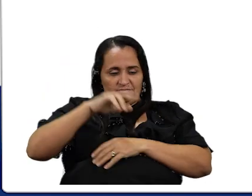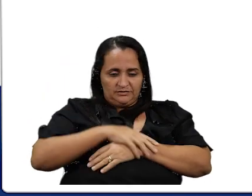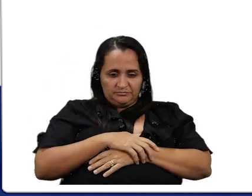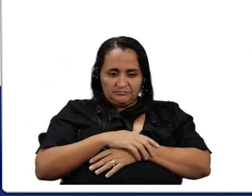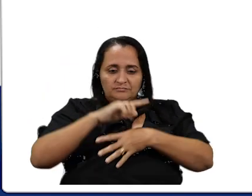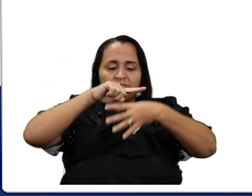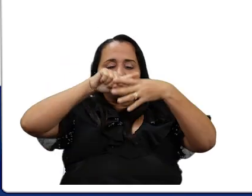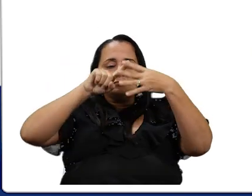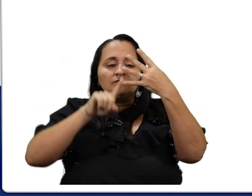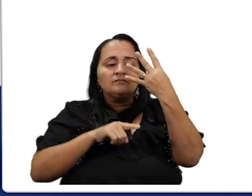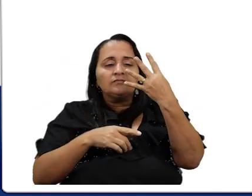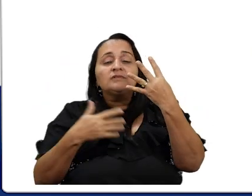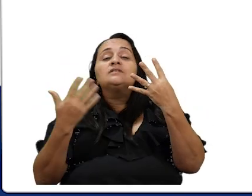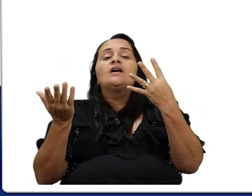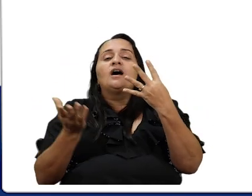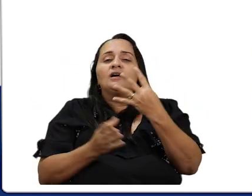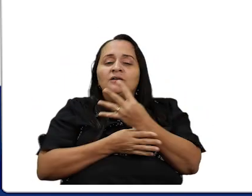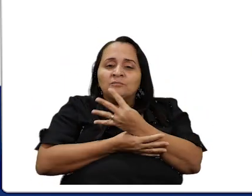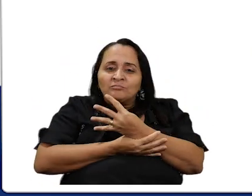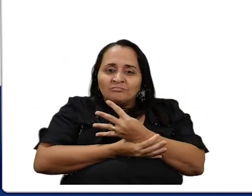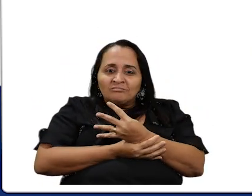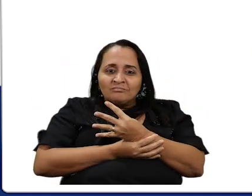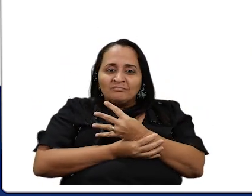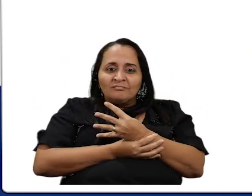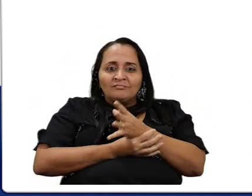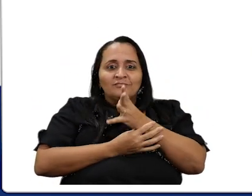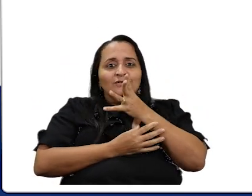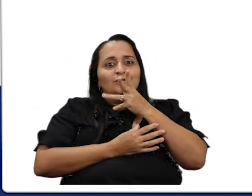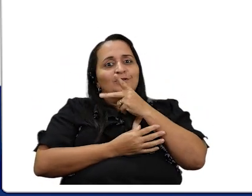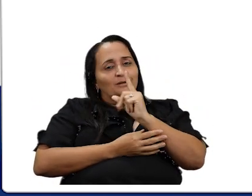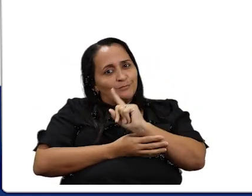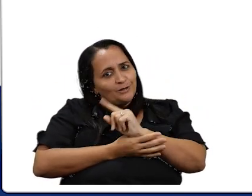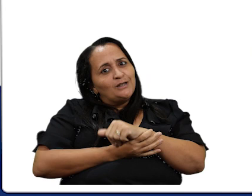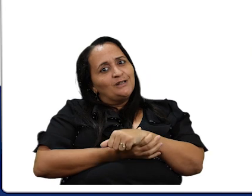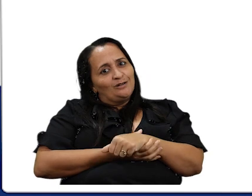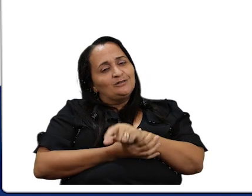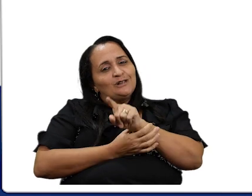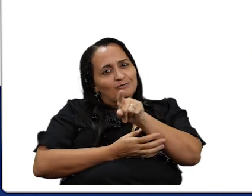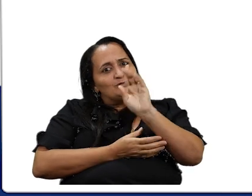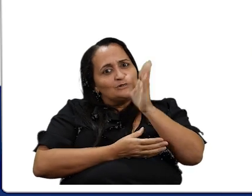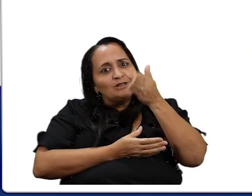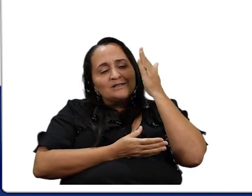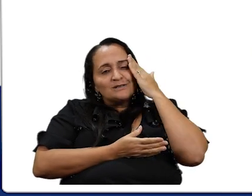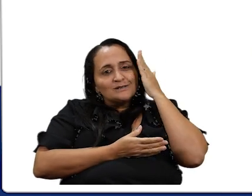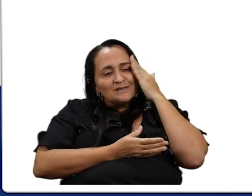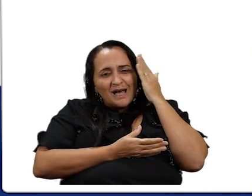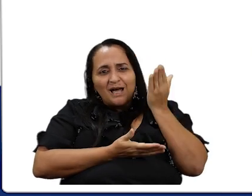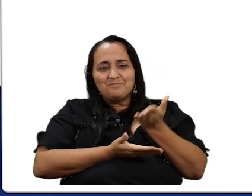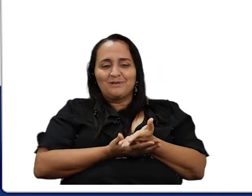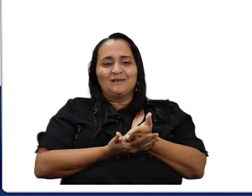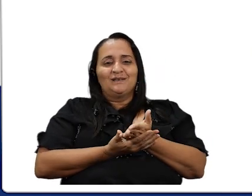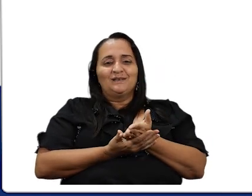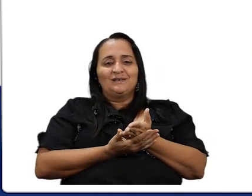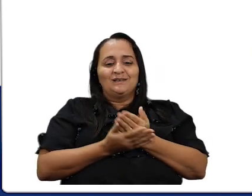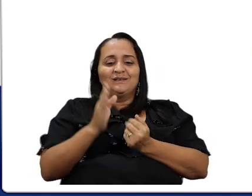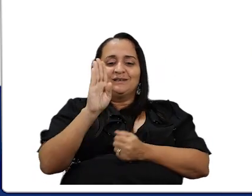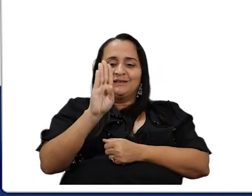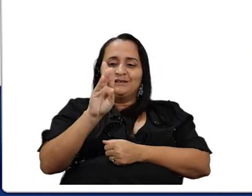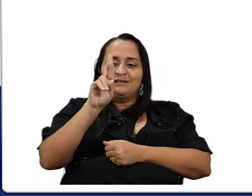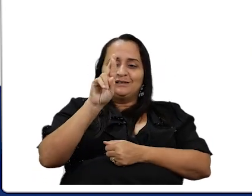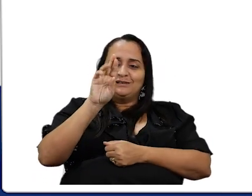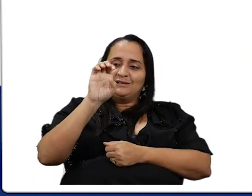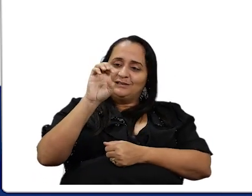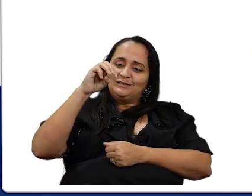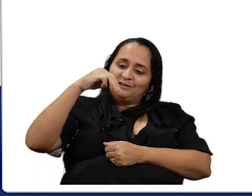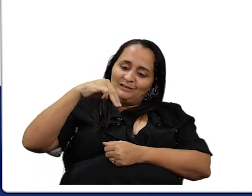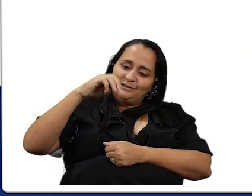E aí? Não vou nem demorar, né? Porque, com certeza, vocês sabem que Bremen é